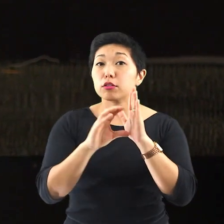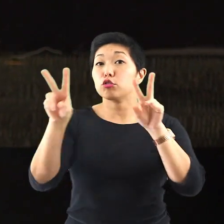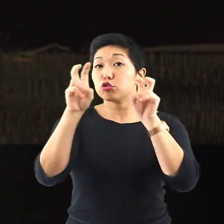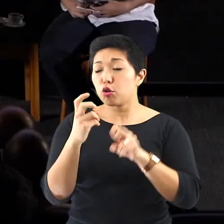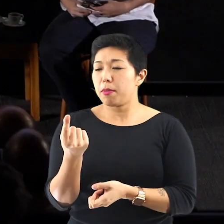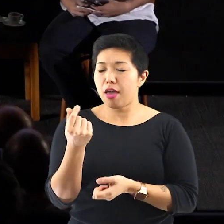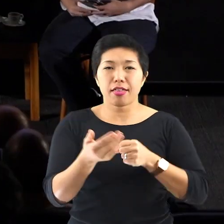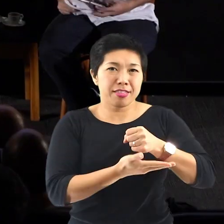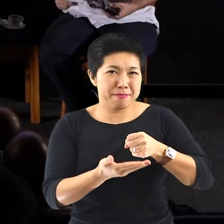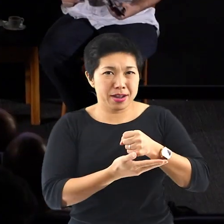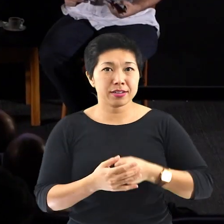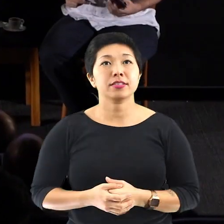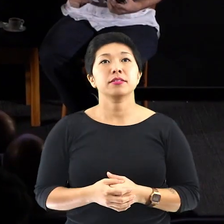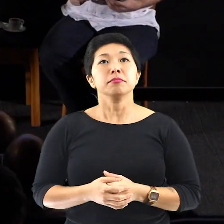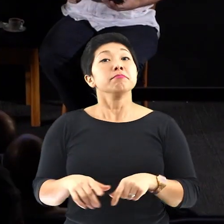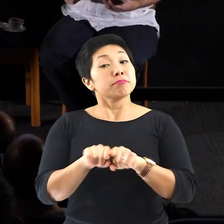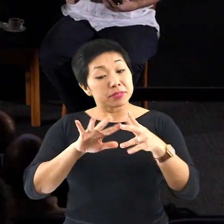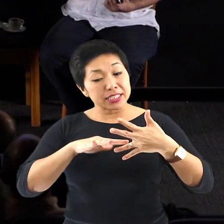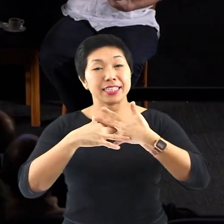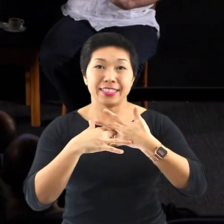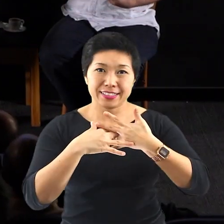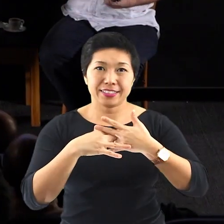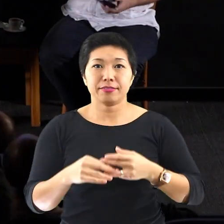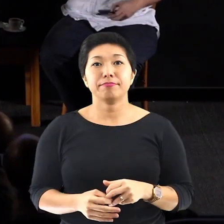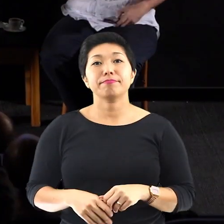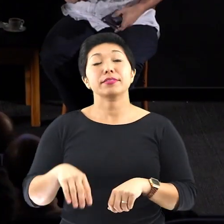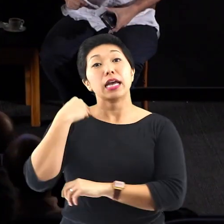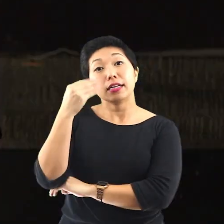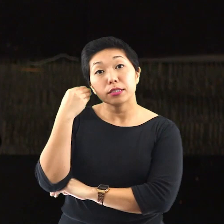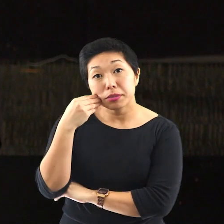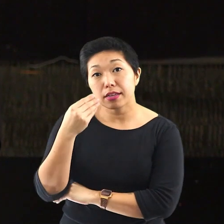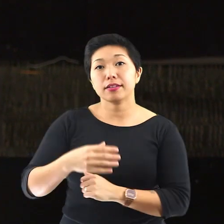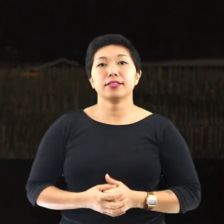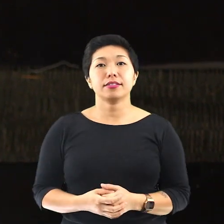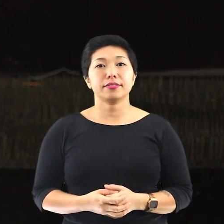renda básica da cidadania e a experiência